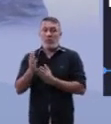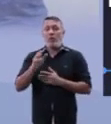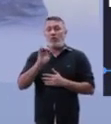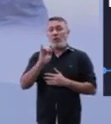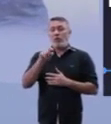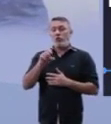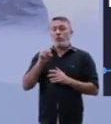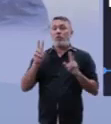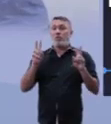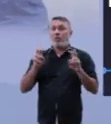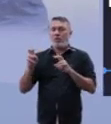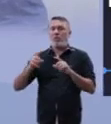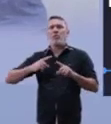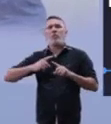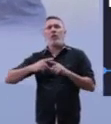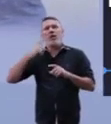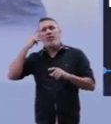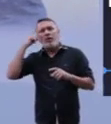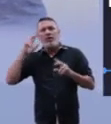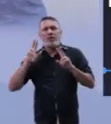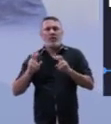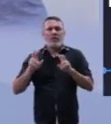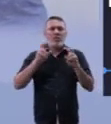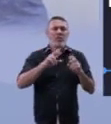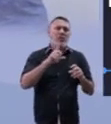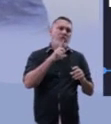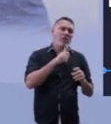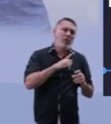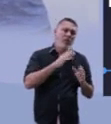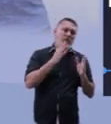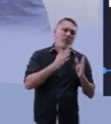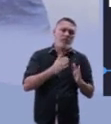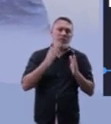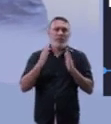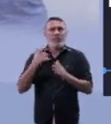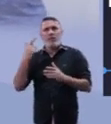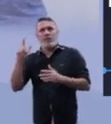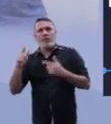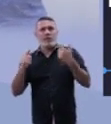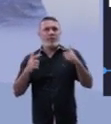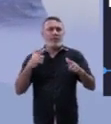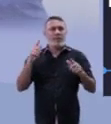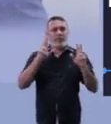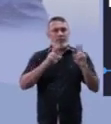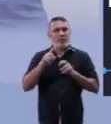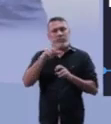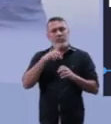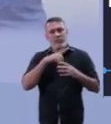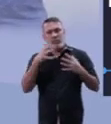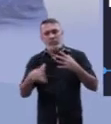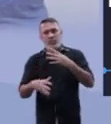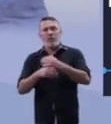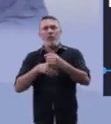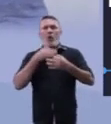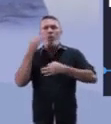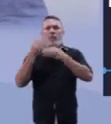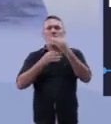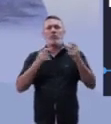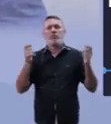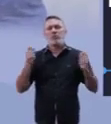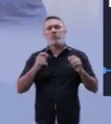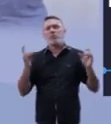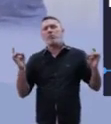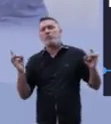eixo temático, a ideia é que qualquer tema daquele eixo ou outros eixos, né, outros temas, você tem